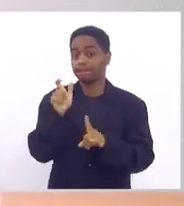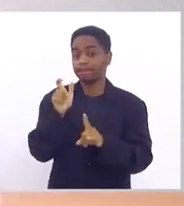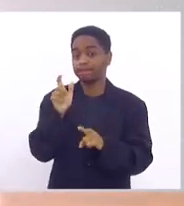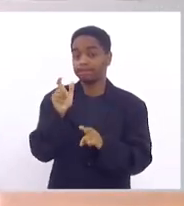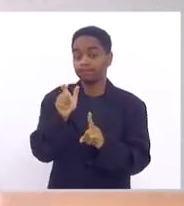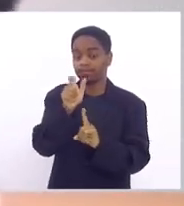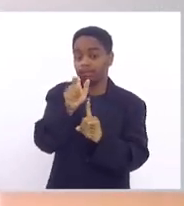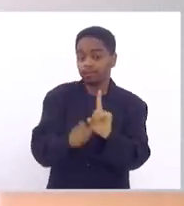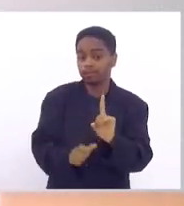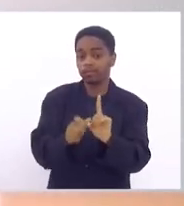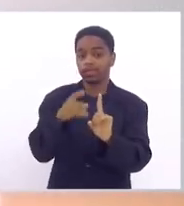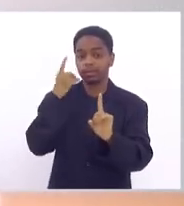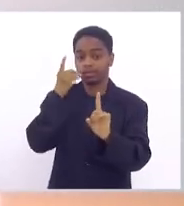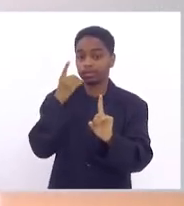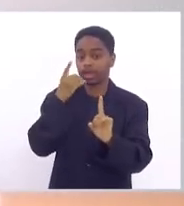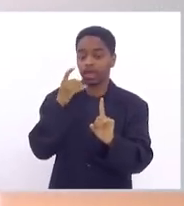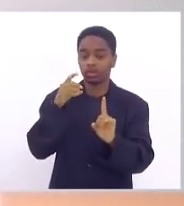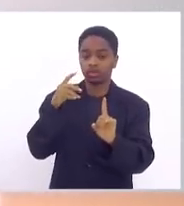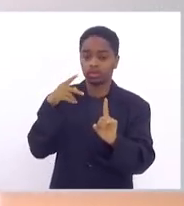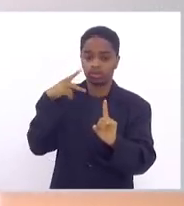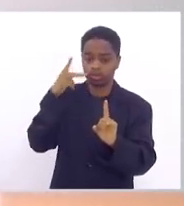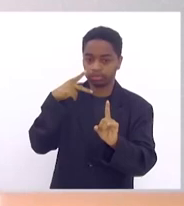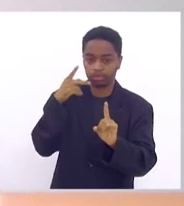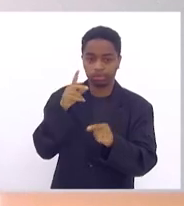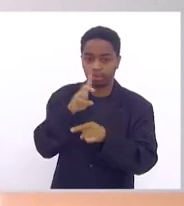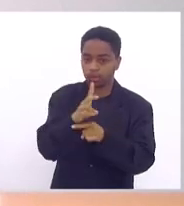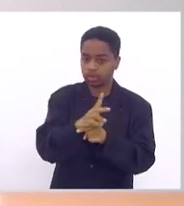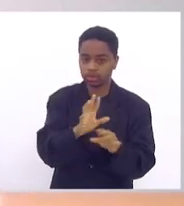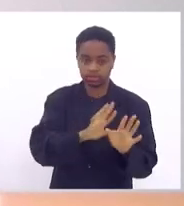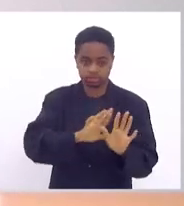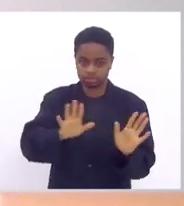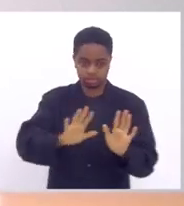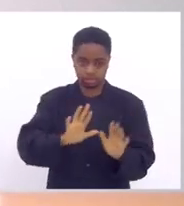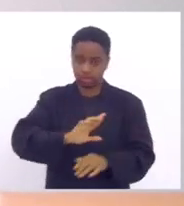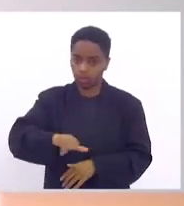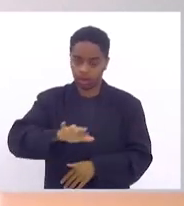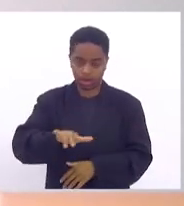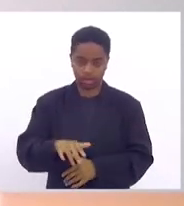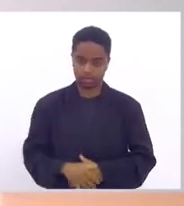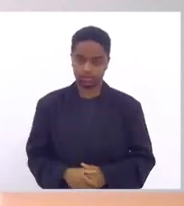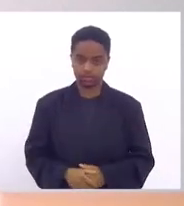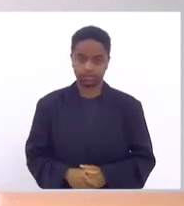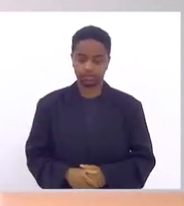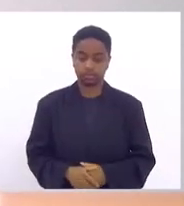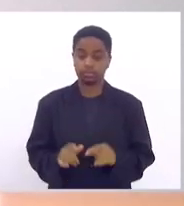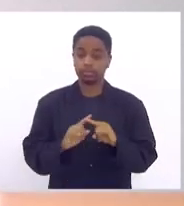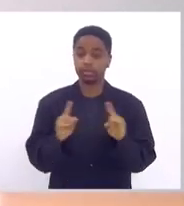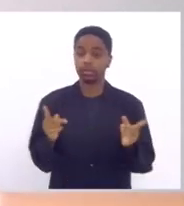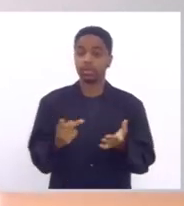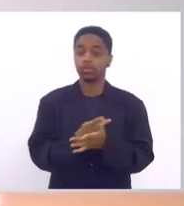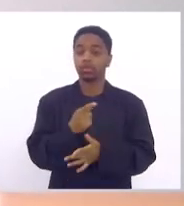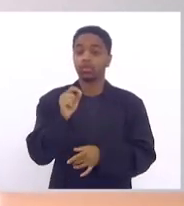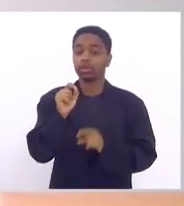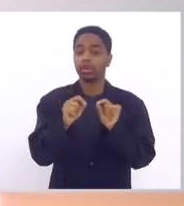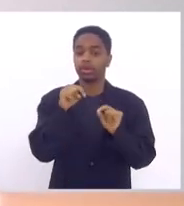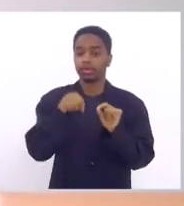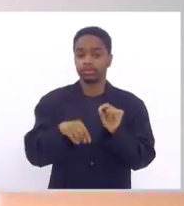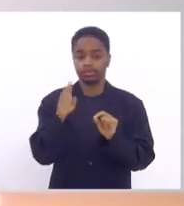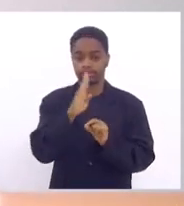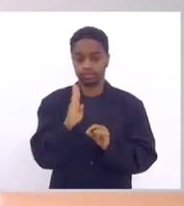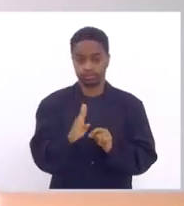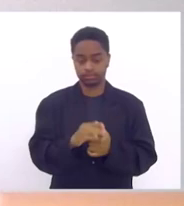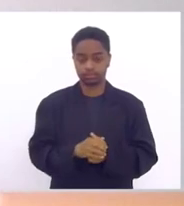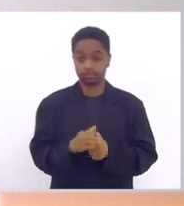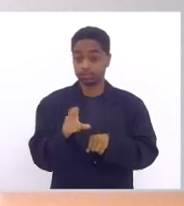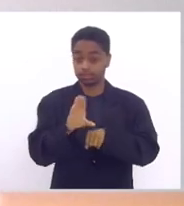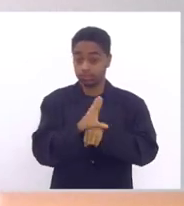nenhuma garantia em relação ao ao próprio Parlamento o que que aconteceu no nosso caso a Constituição